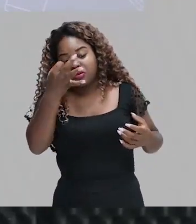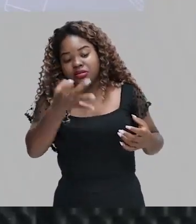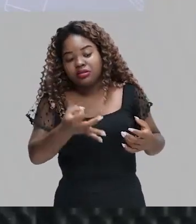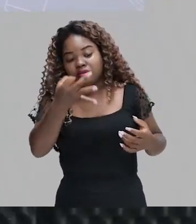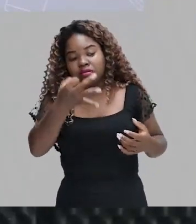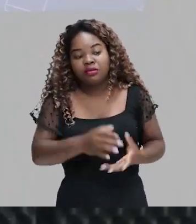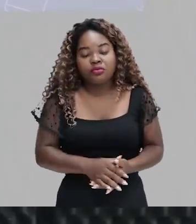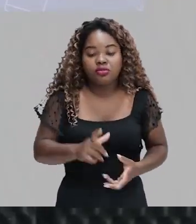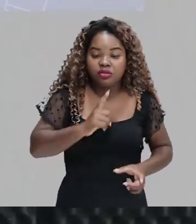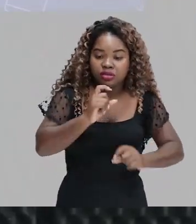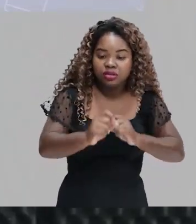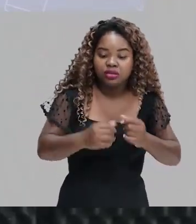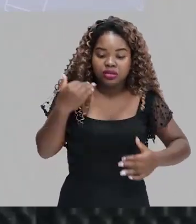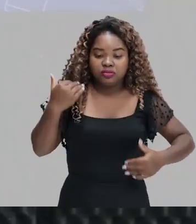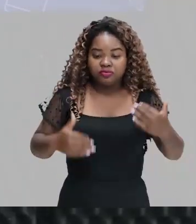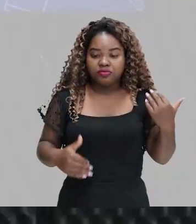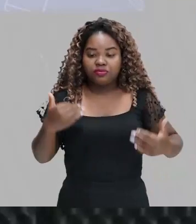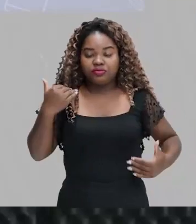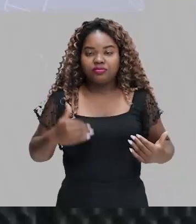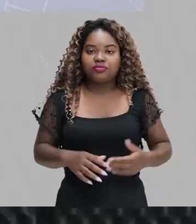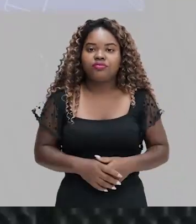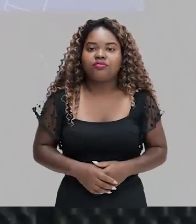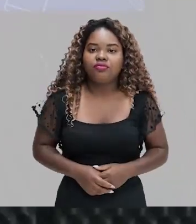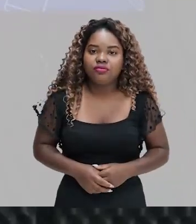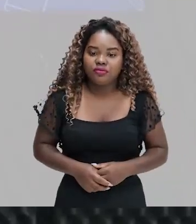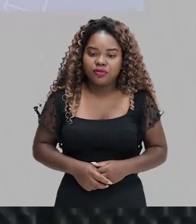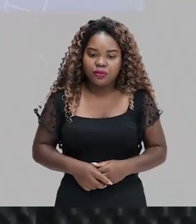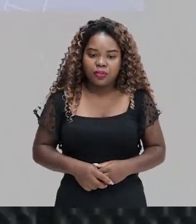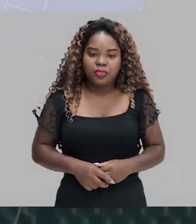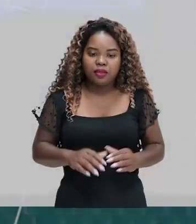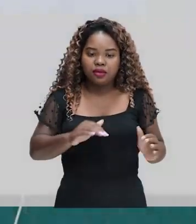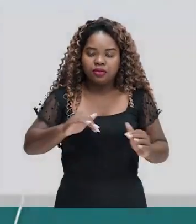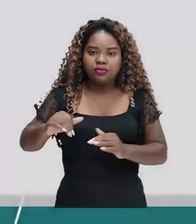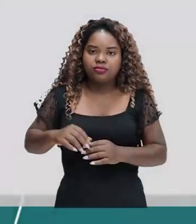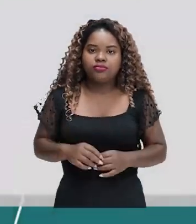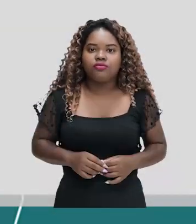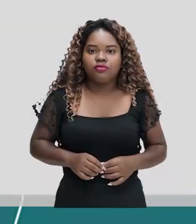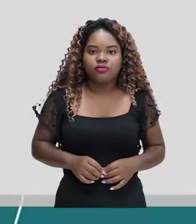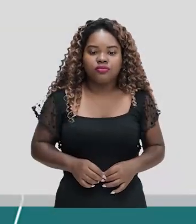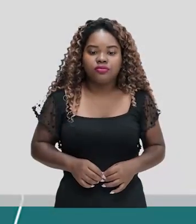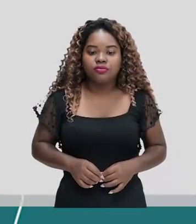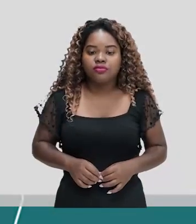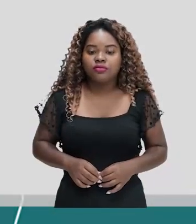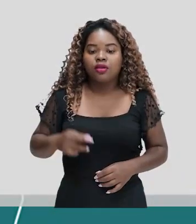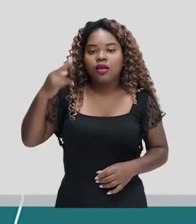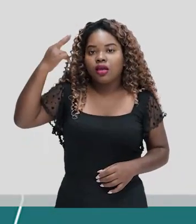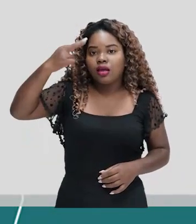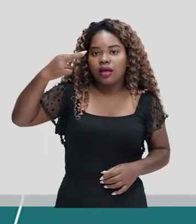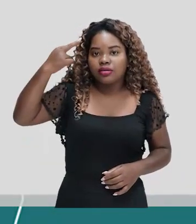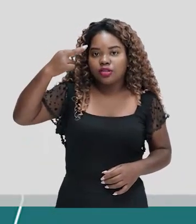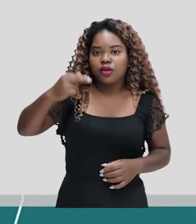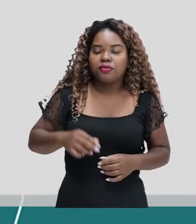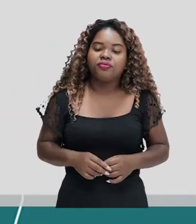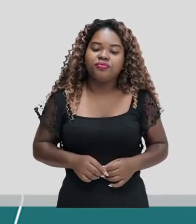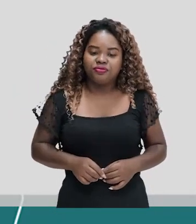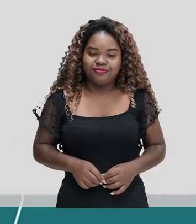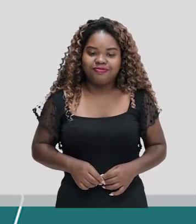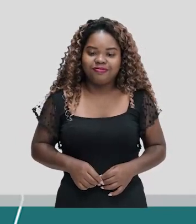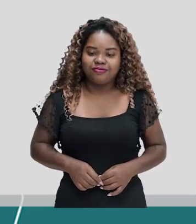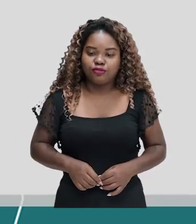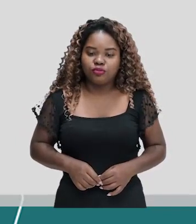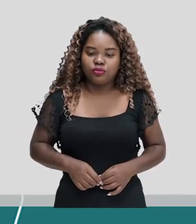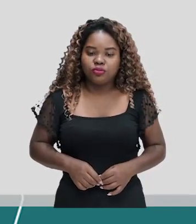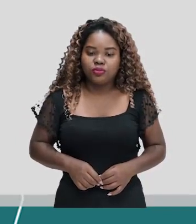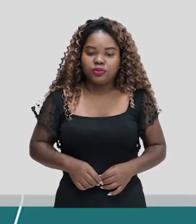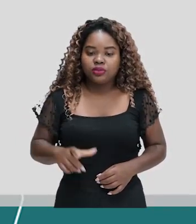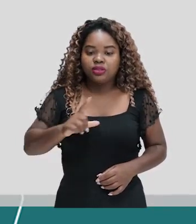das partes que mantêm a horta. Essa parte eu não lembro, Celso me desculpa sobre isso. Racionalidade, dignidade do ser humano, rigor